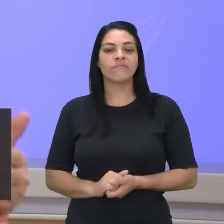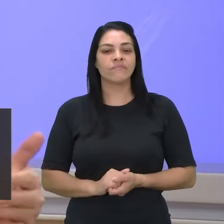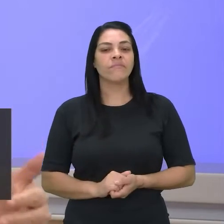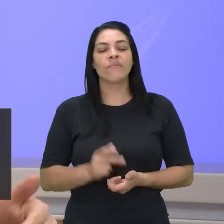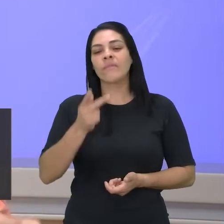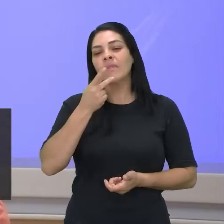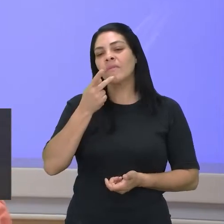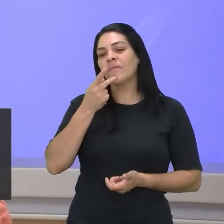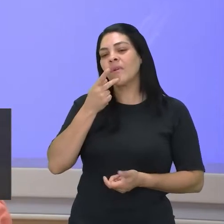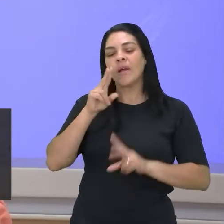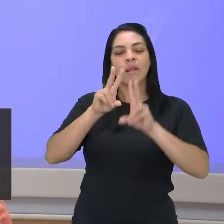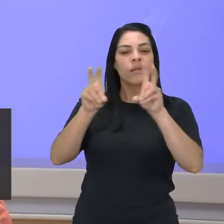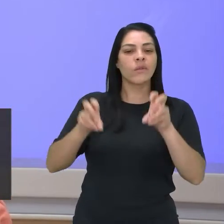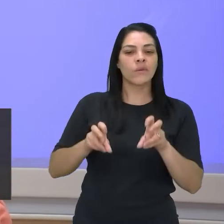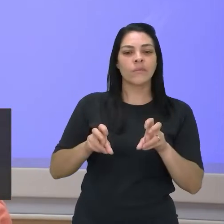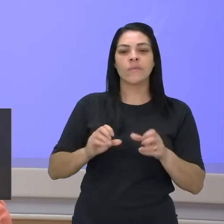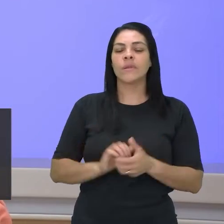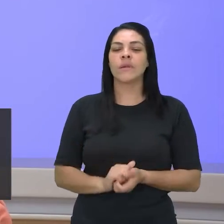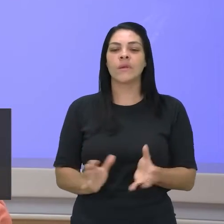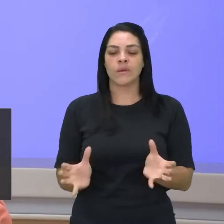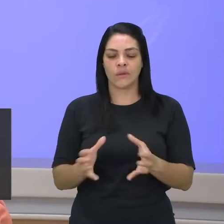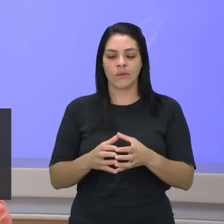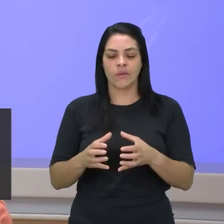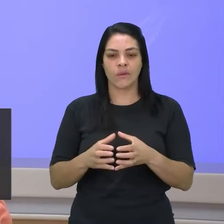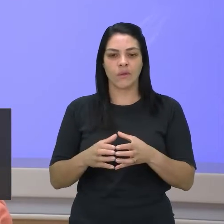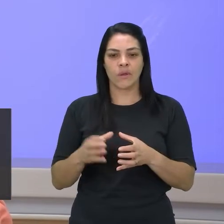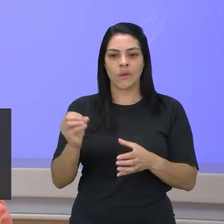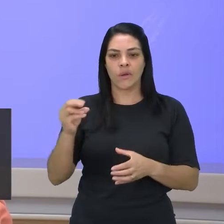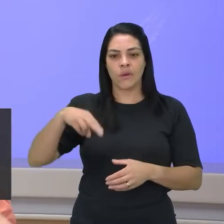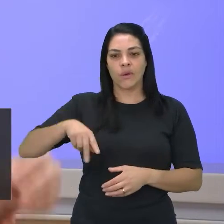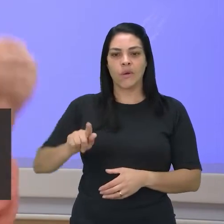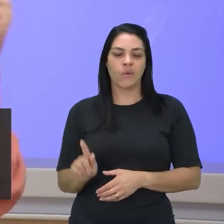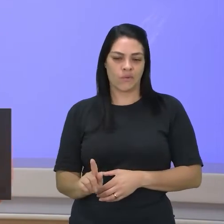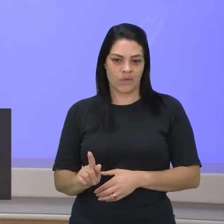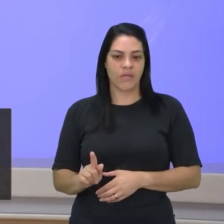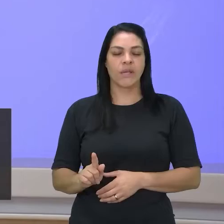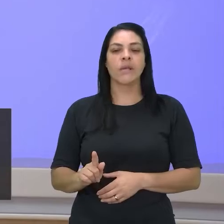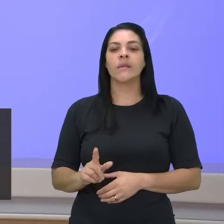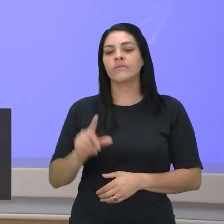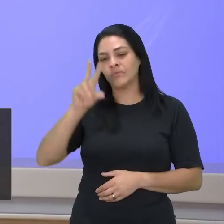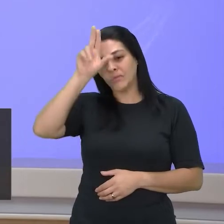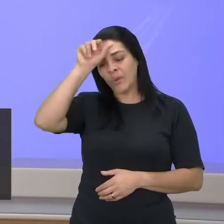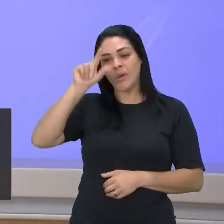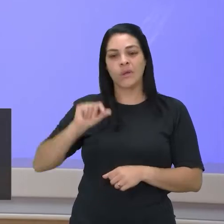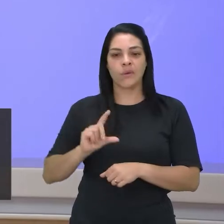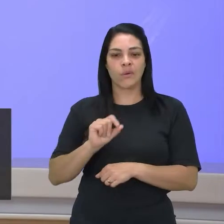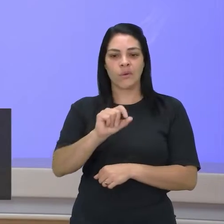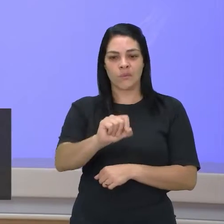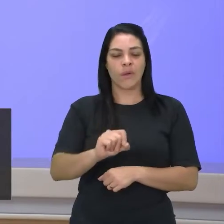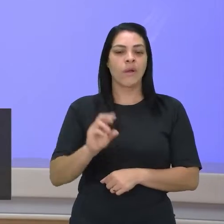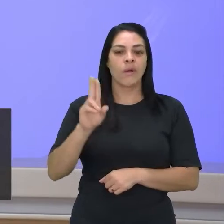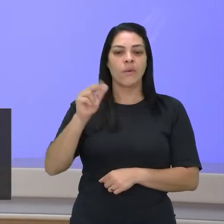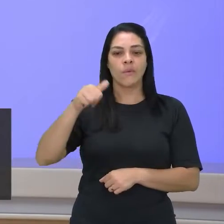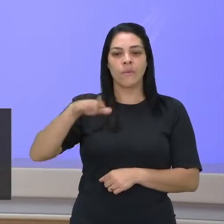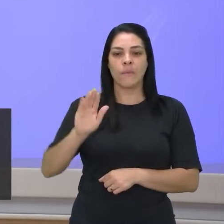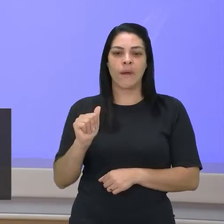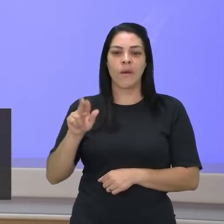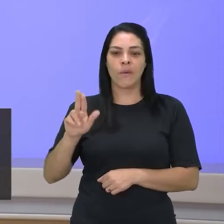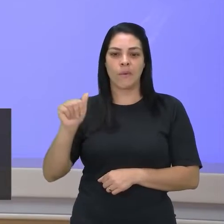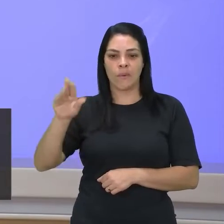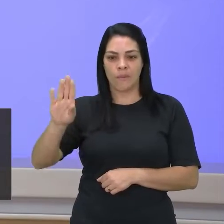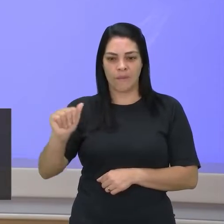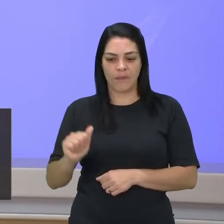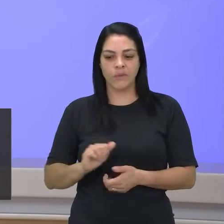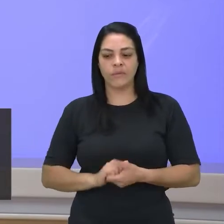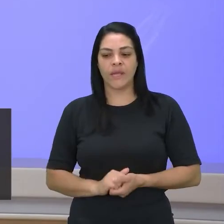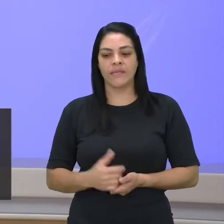um pouquinho dessa ONG de formigas de Embaúba. Gabriela, como surgiu uma curiosidade que eu estava olhando